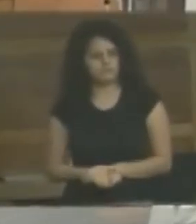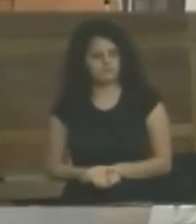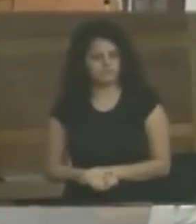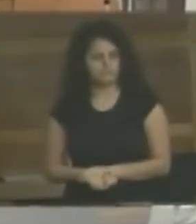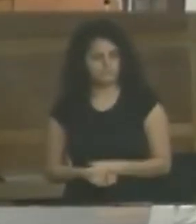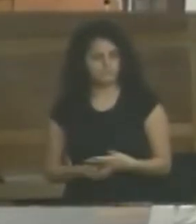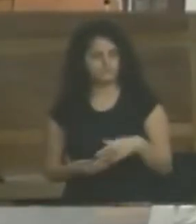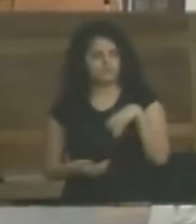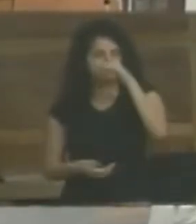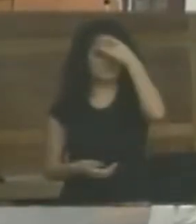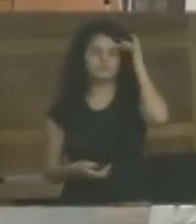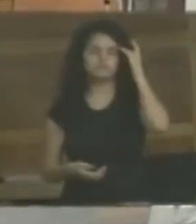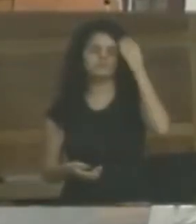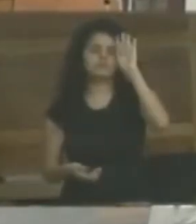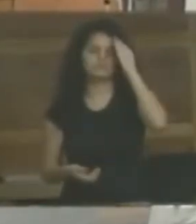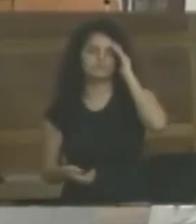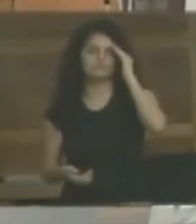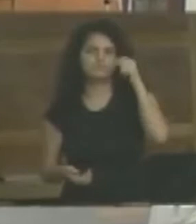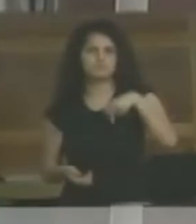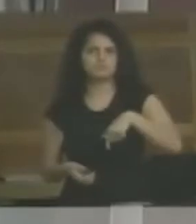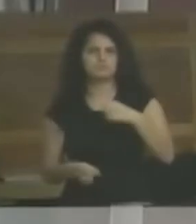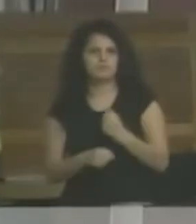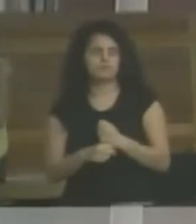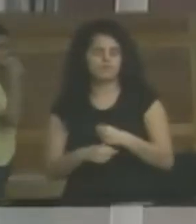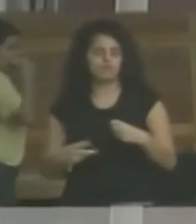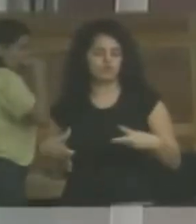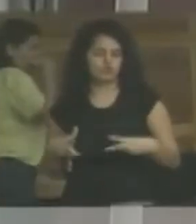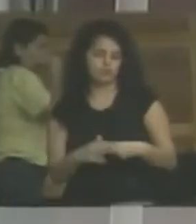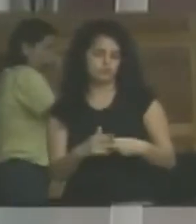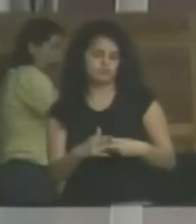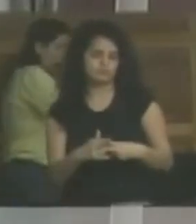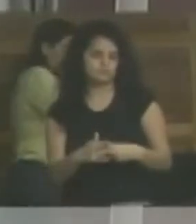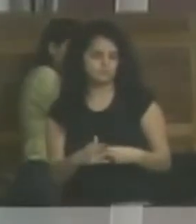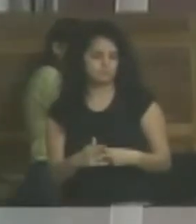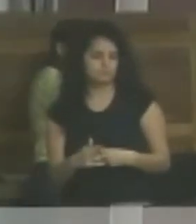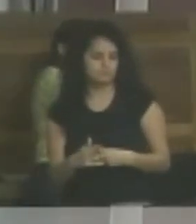Então, para as pessoas entenderem, esse ano foi cortado a verba